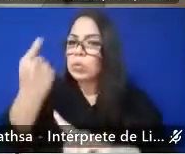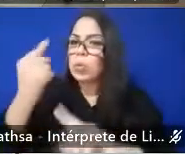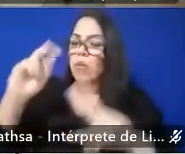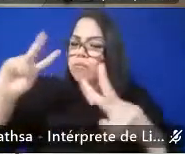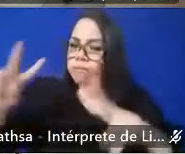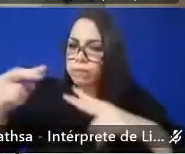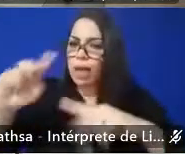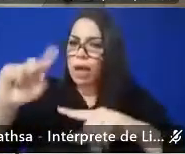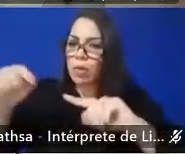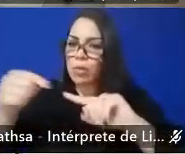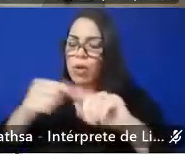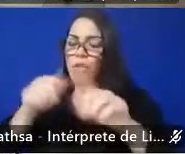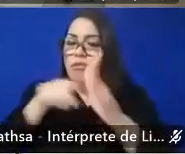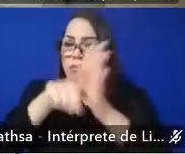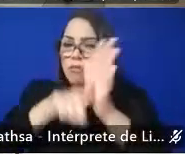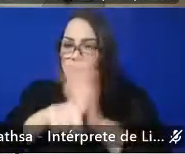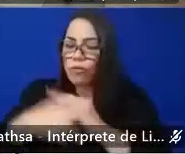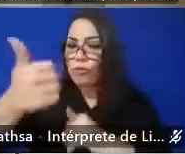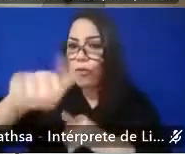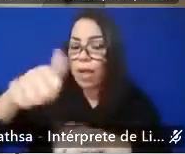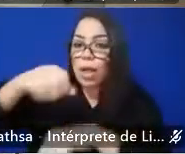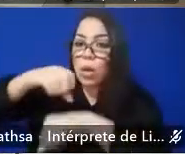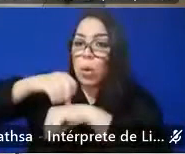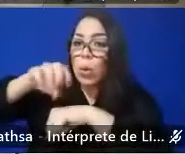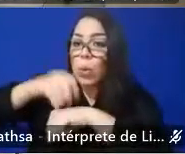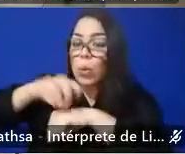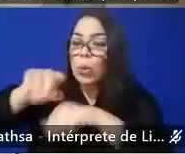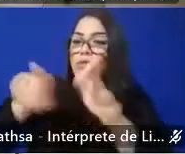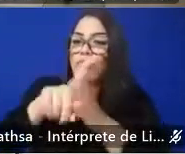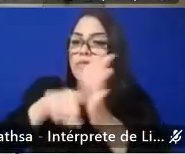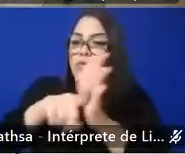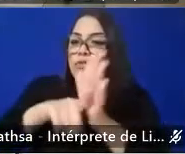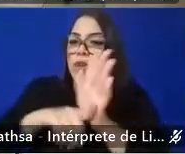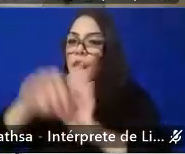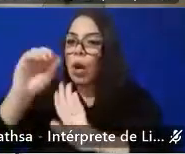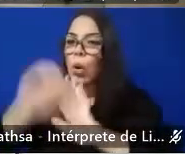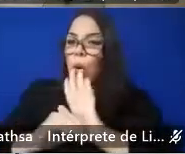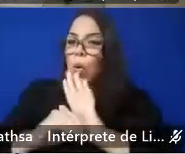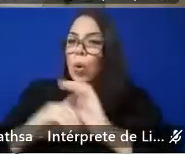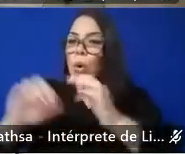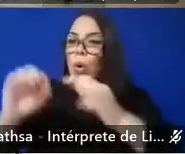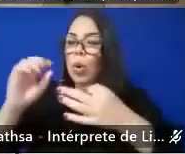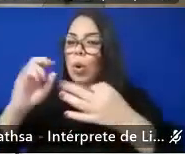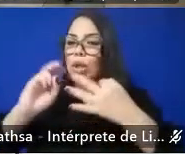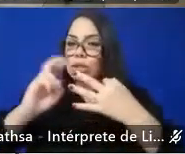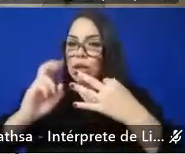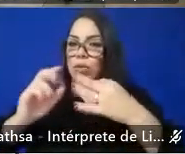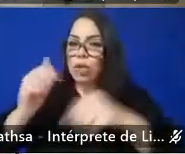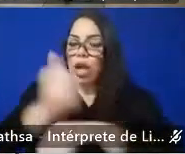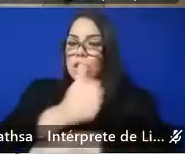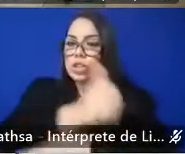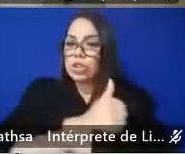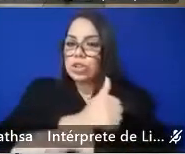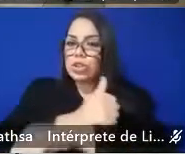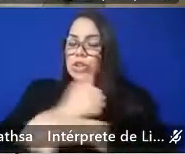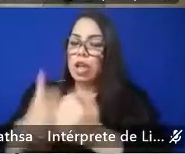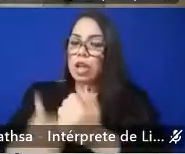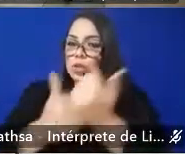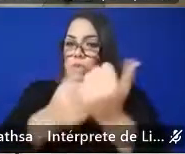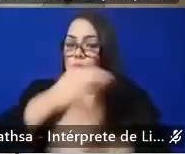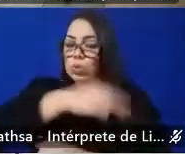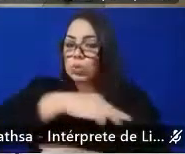avaliação a orientação EA fiscalização dos órgãos executivos administrativos e auxiliares do Ministério Público brasileiro